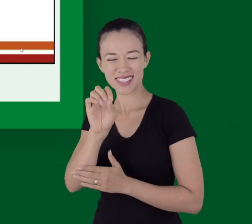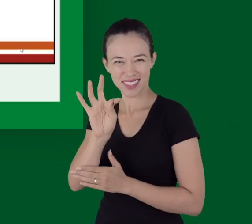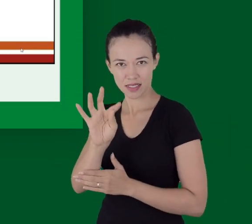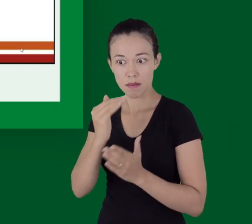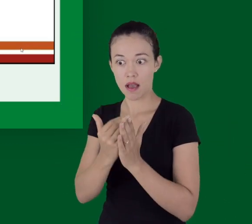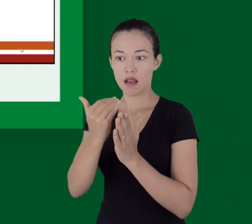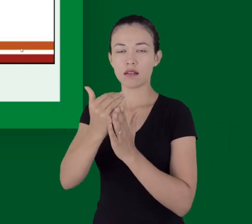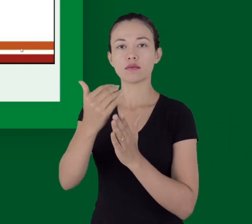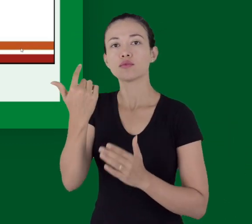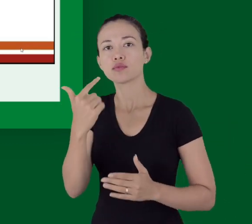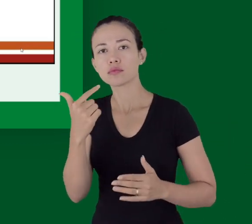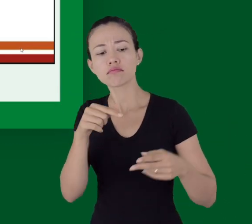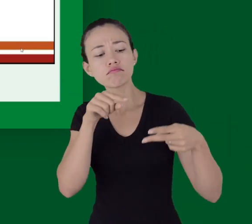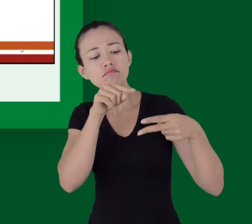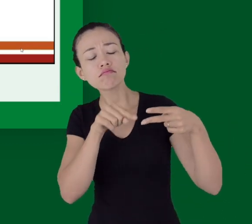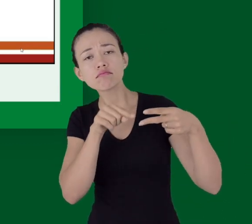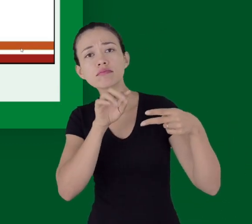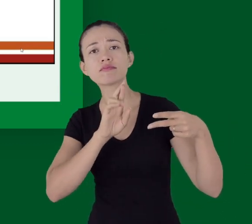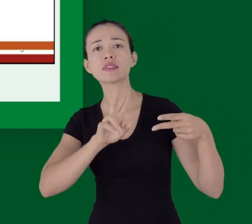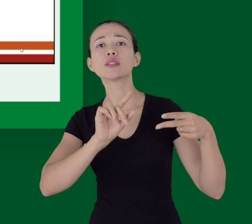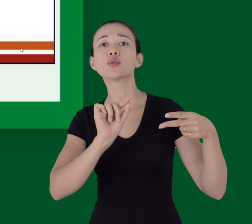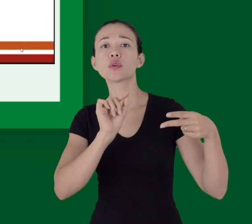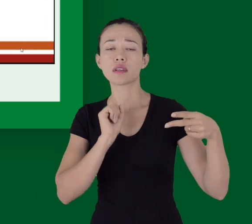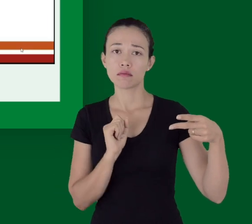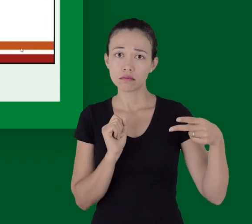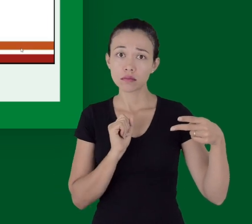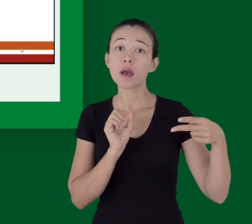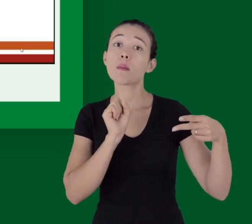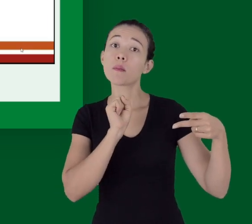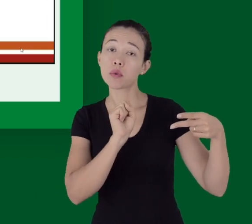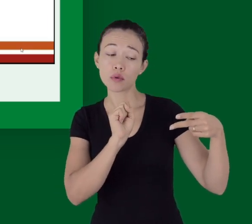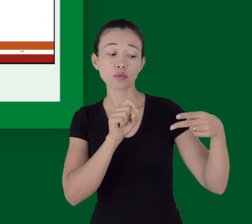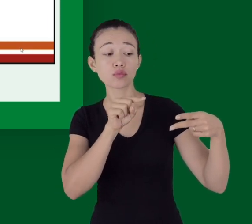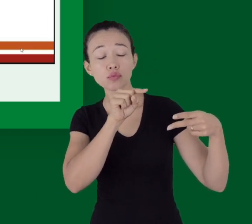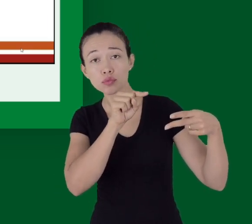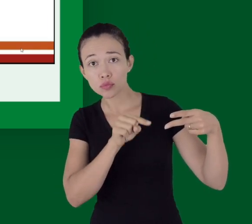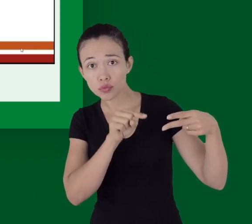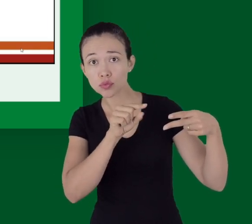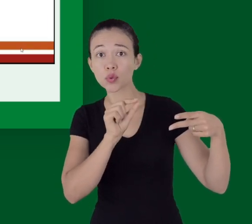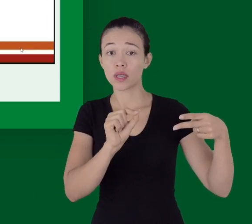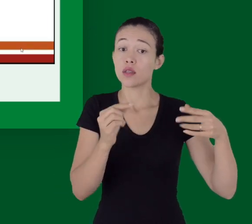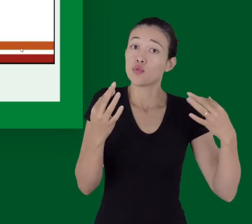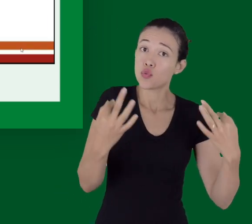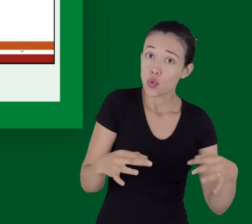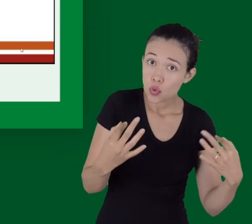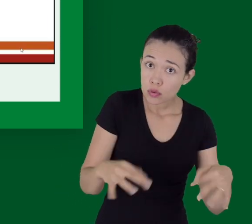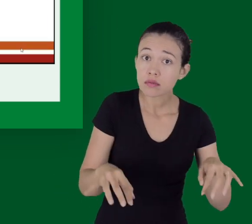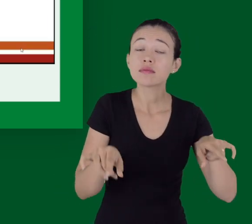infarto? Já que os 2 têm dor, e os 2 podem ter eletro normal.